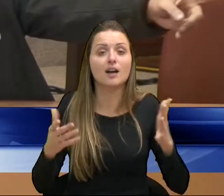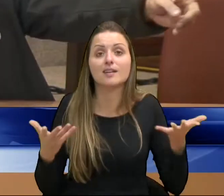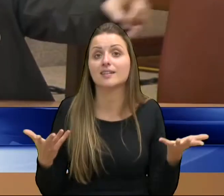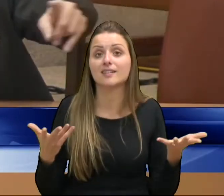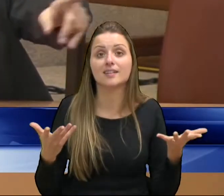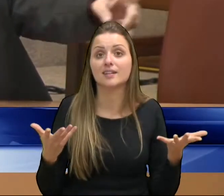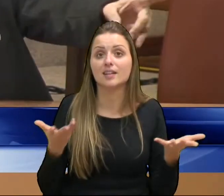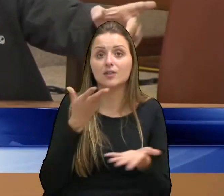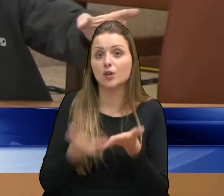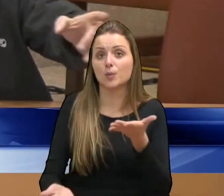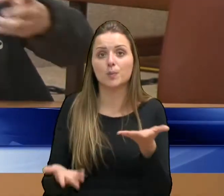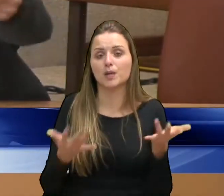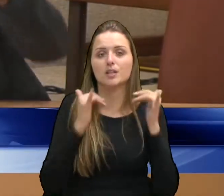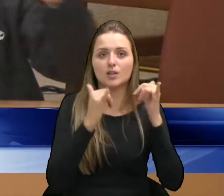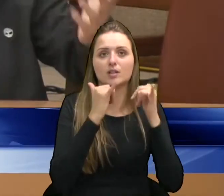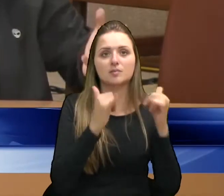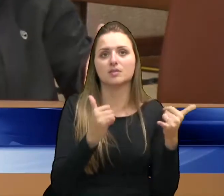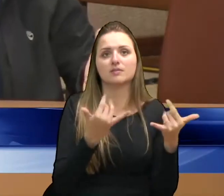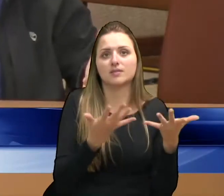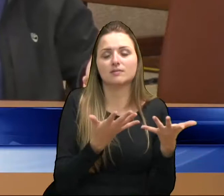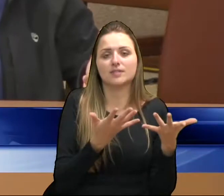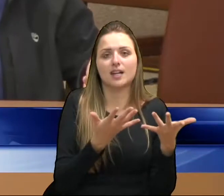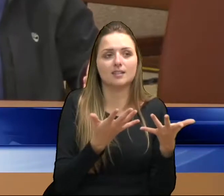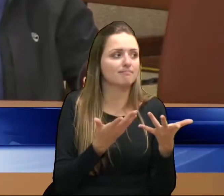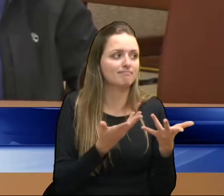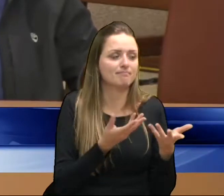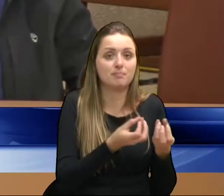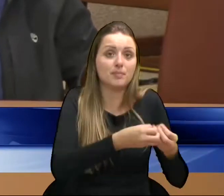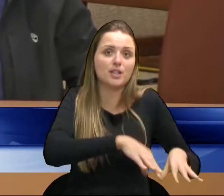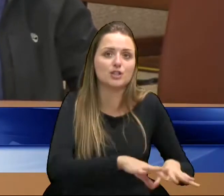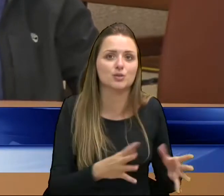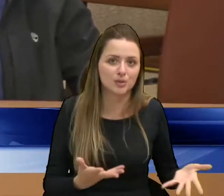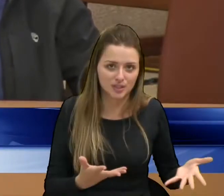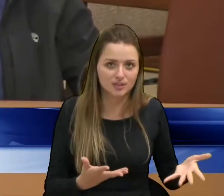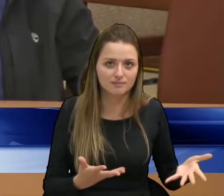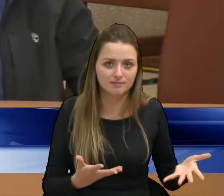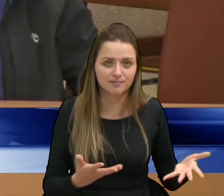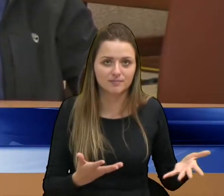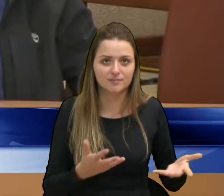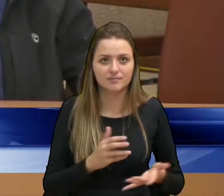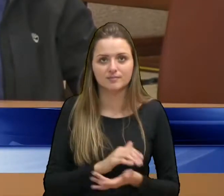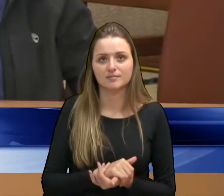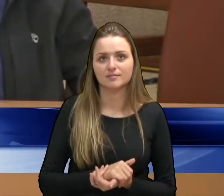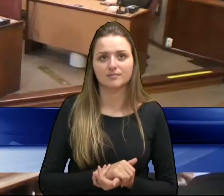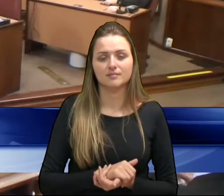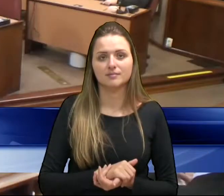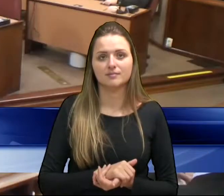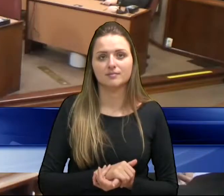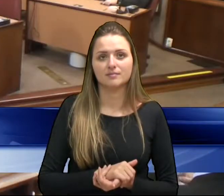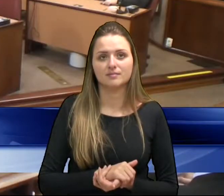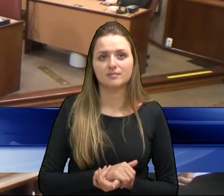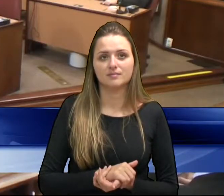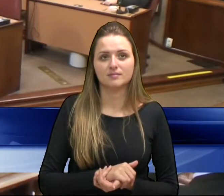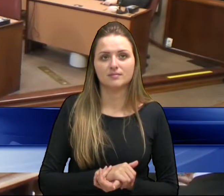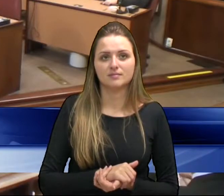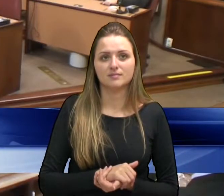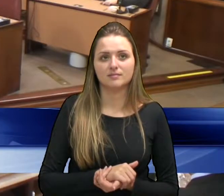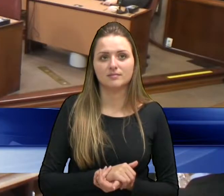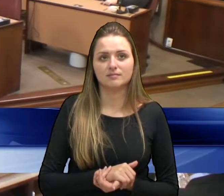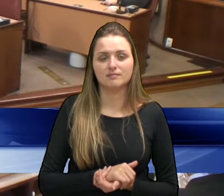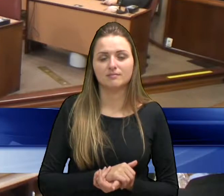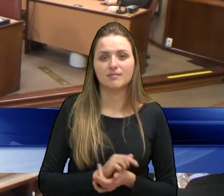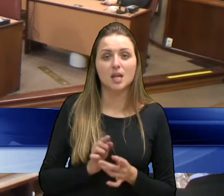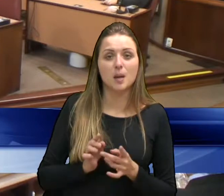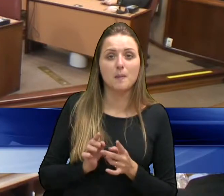não participarem, não vencerem, vão ficar pendurados no pincel. Mas que autorizem trocar, não precisa ser novo, pode ser um pouco mais novo. Mas é que assim,